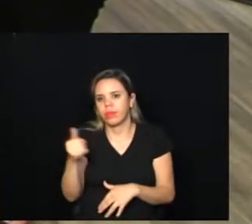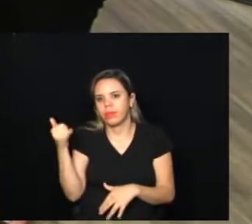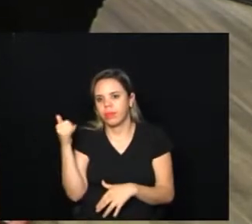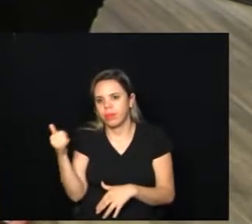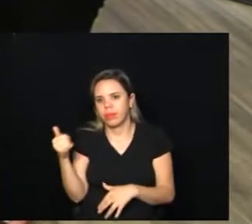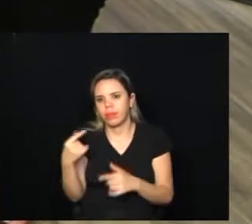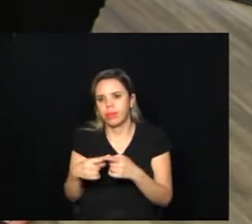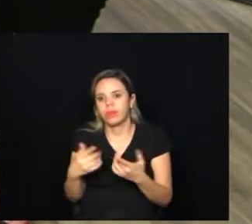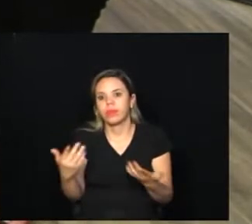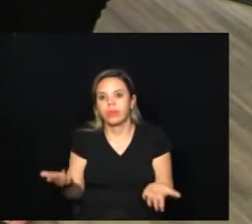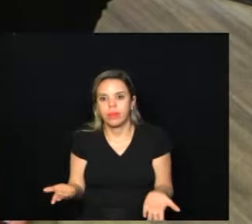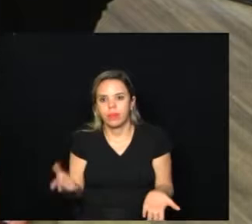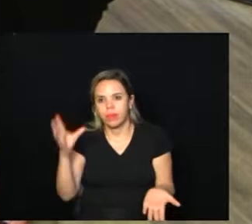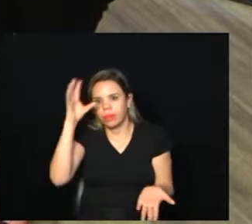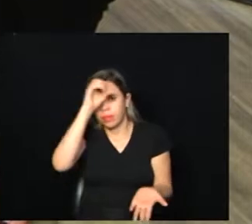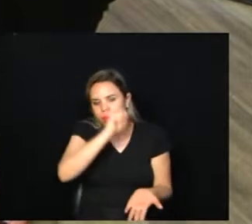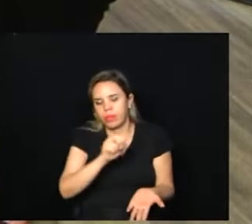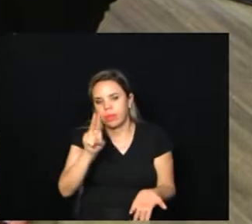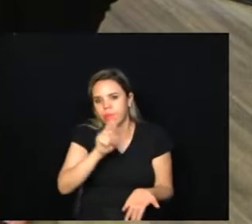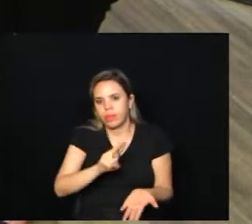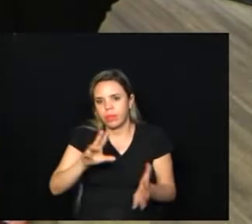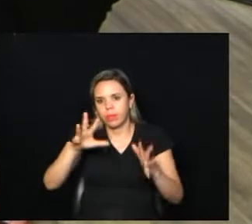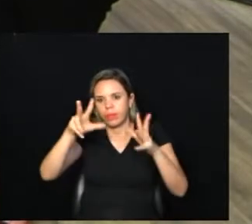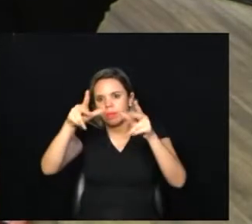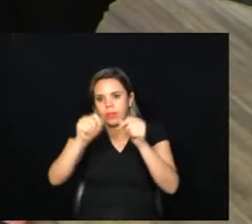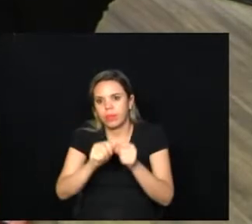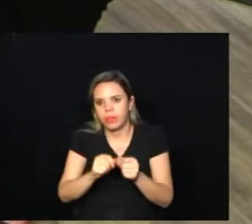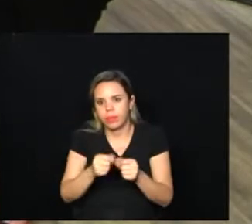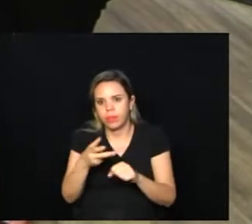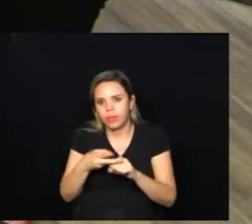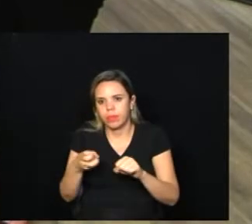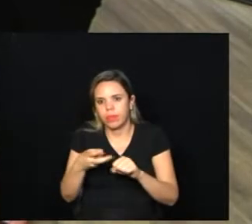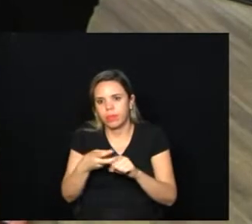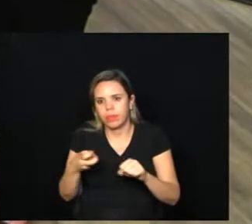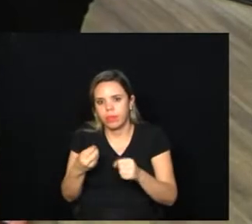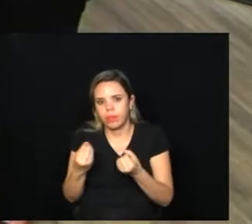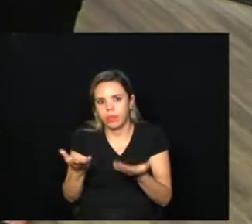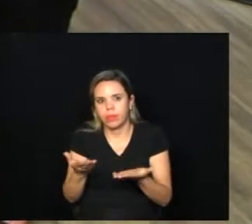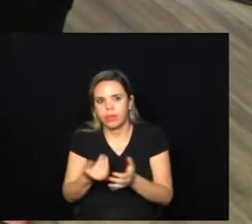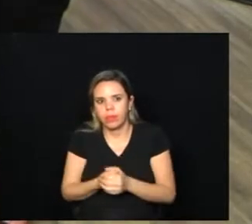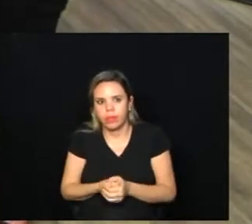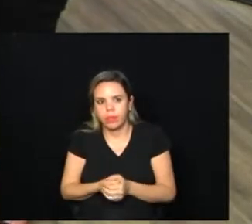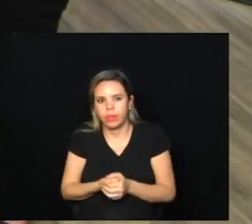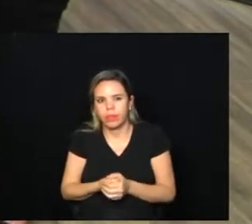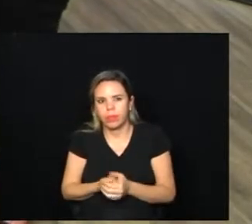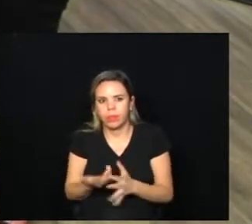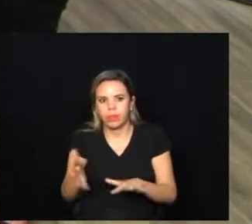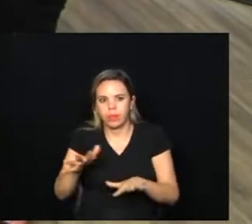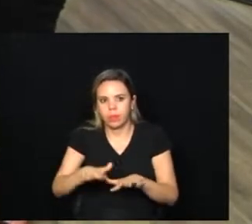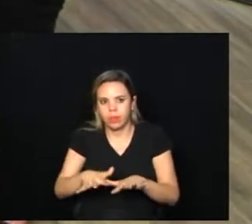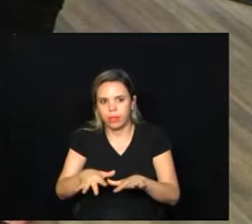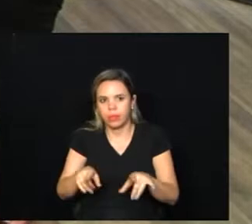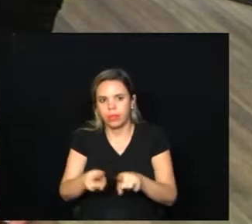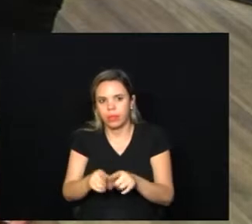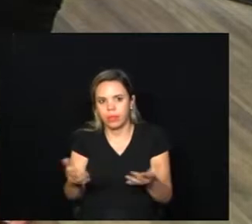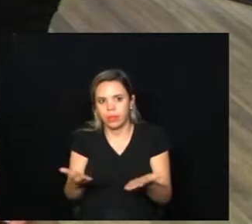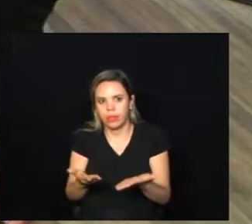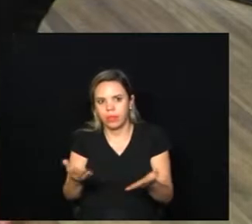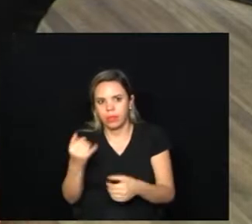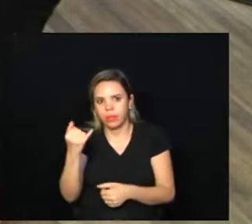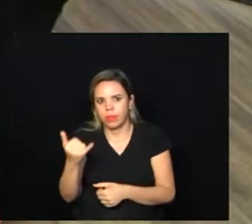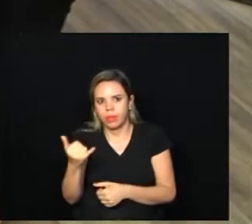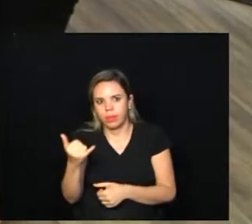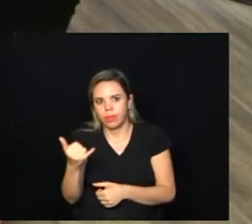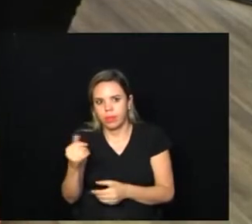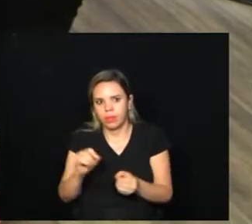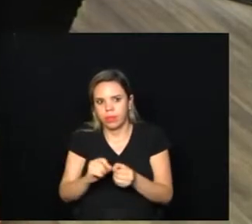e, por que não, aprender a utilizar todos os aplicativos oferecidos. Esta inclusão, e também hoje pelo celular a